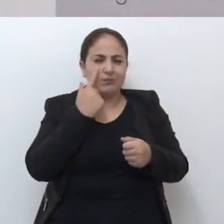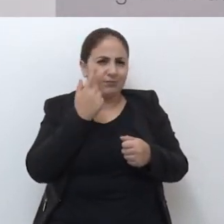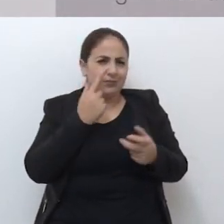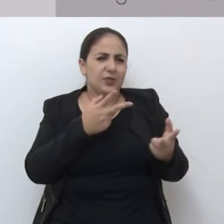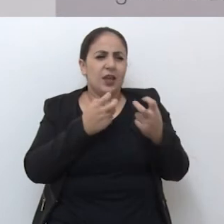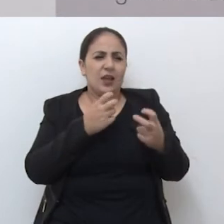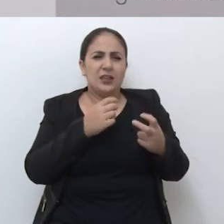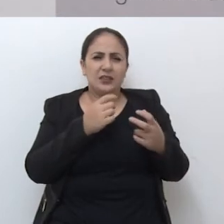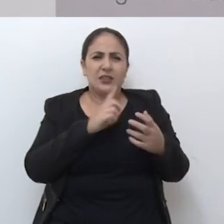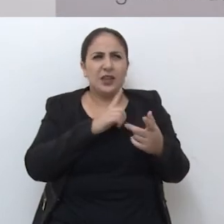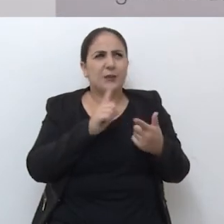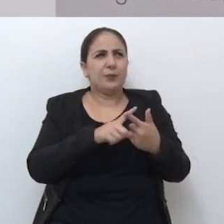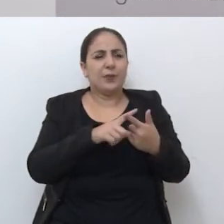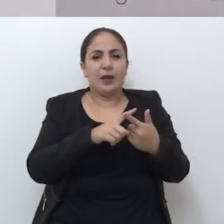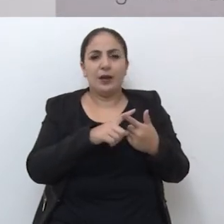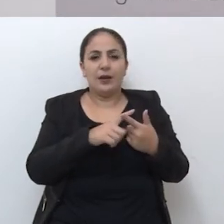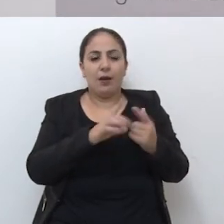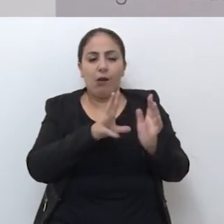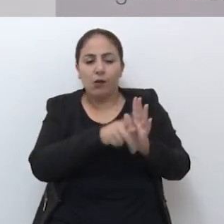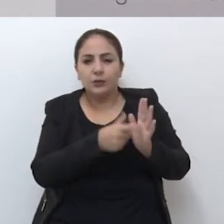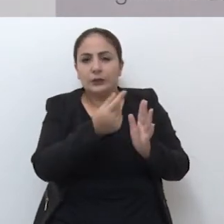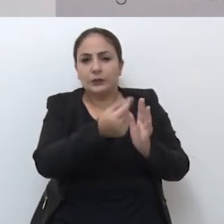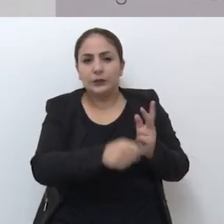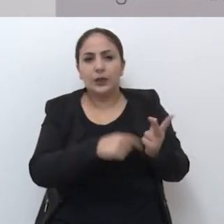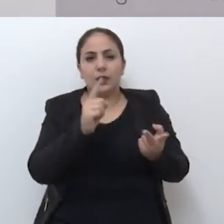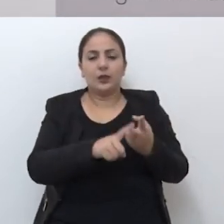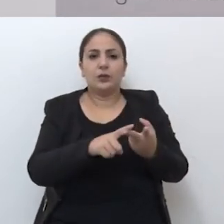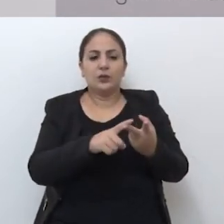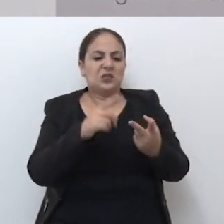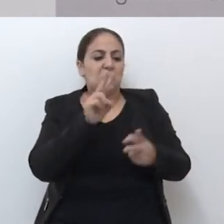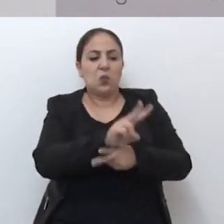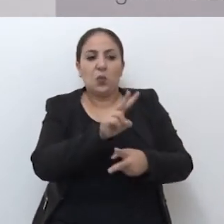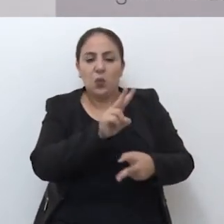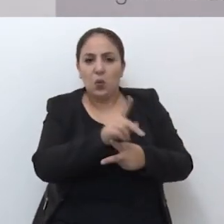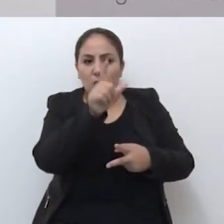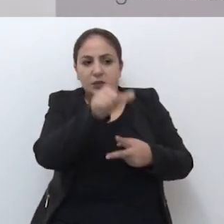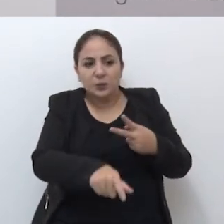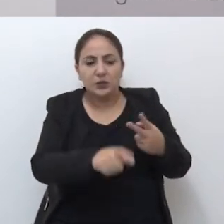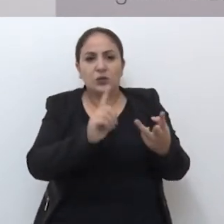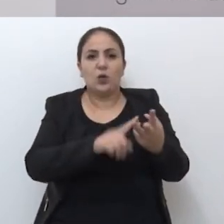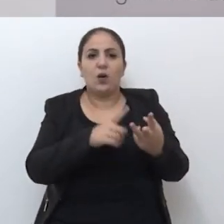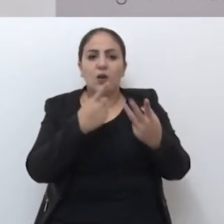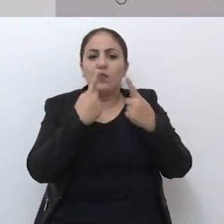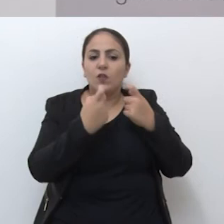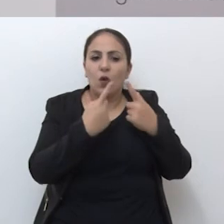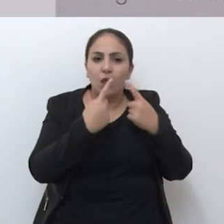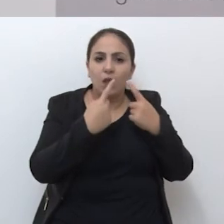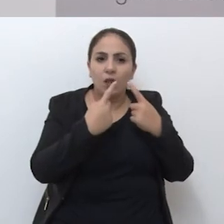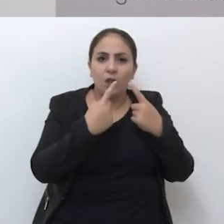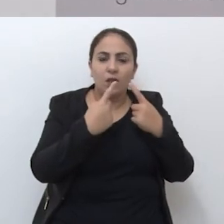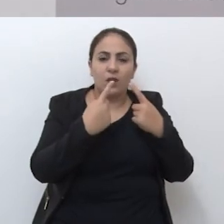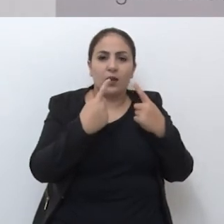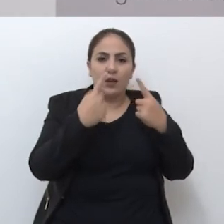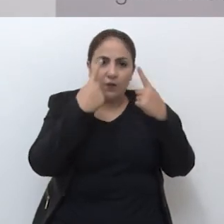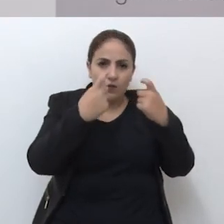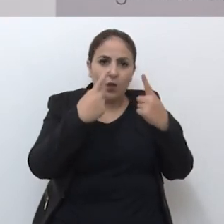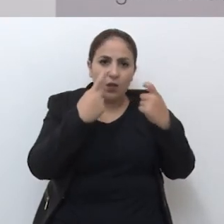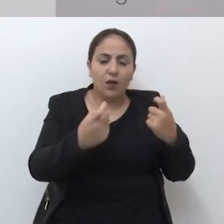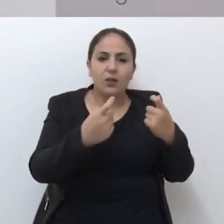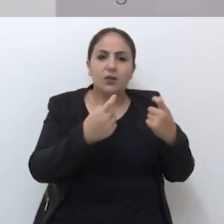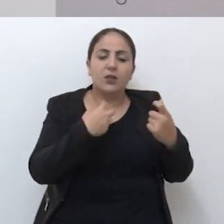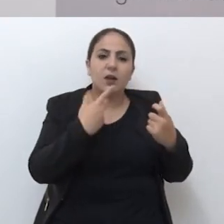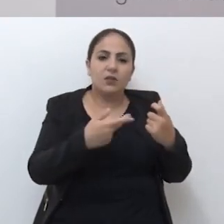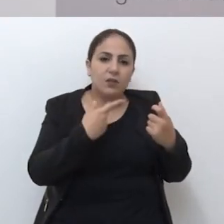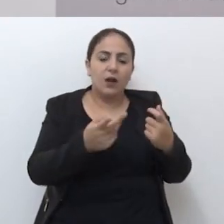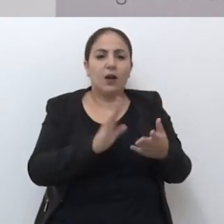advêm de abusos financeiros, maus tratos, violência verbal e entre tantas questões